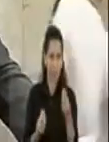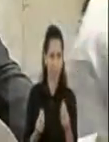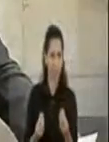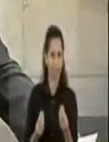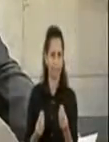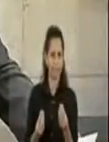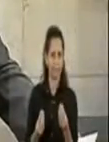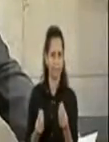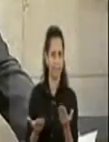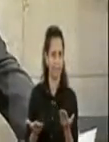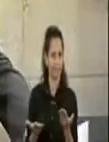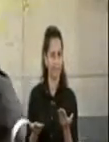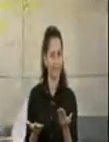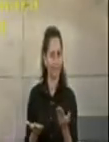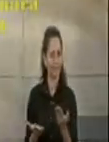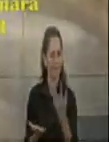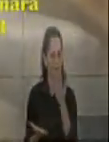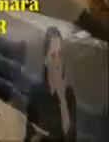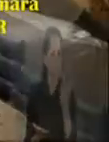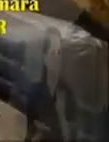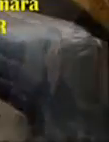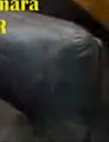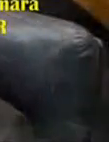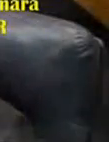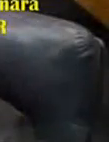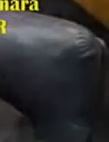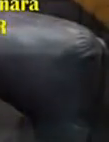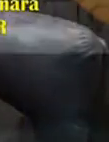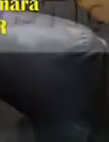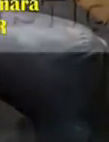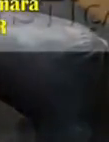isso, fica, Dória.